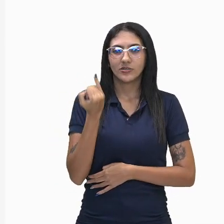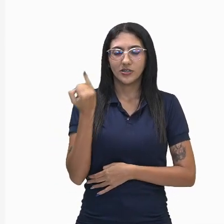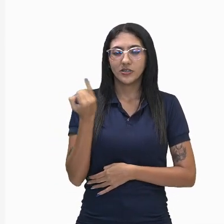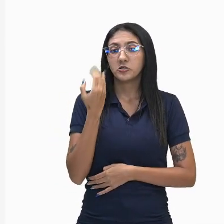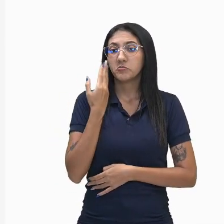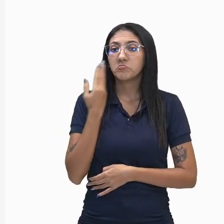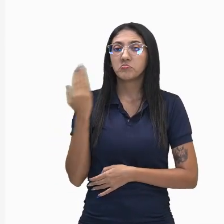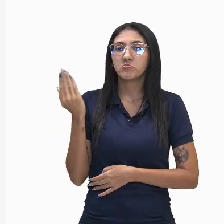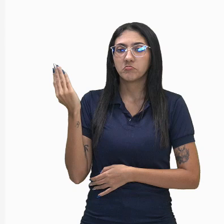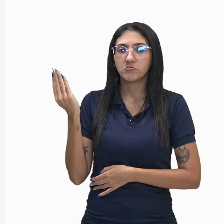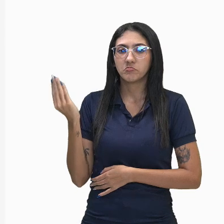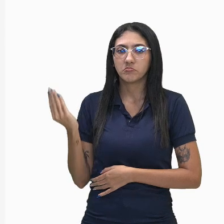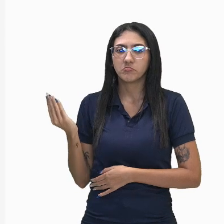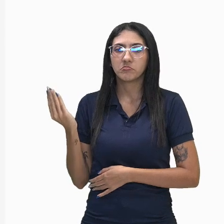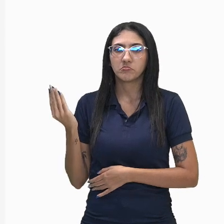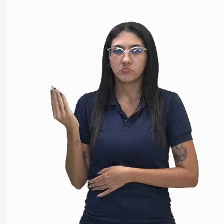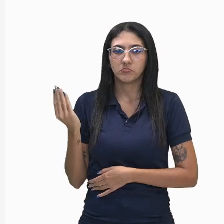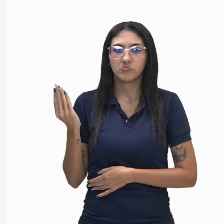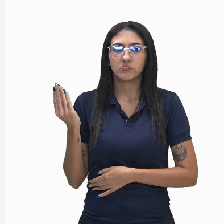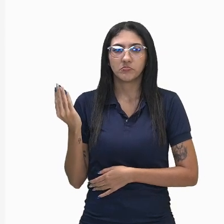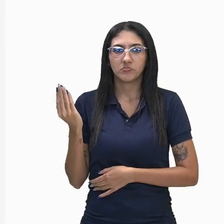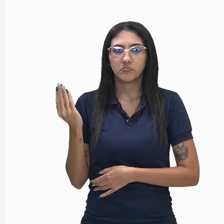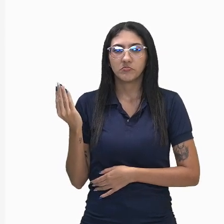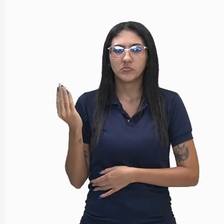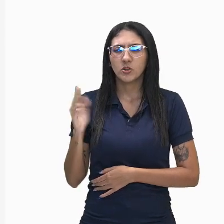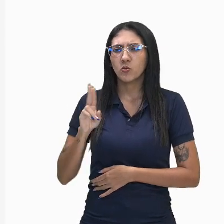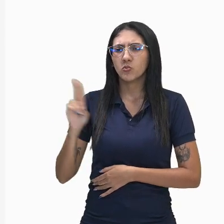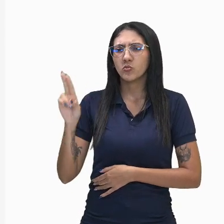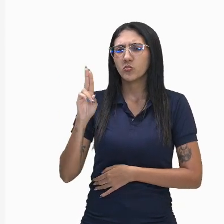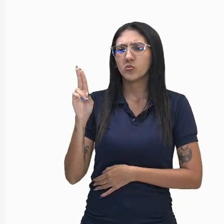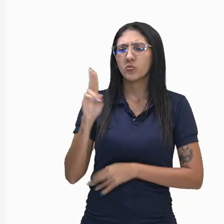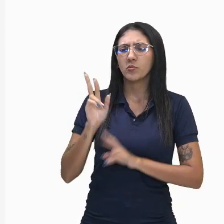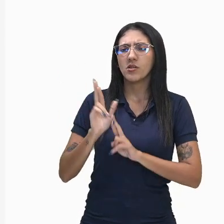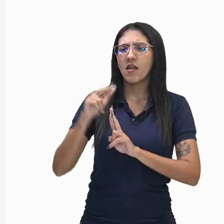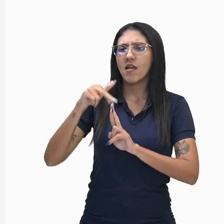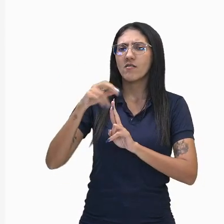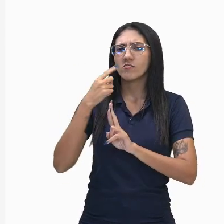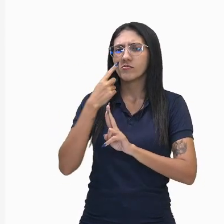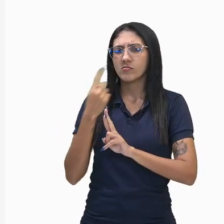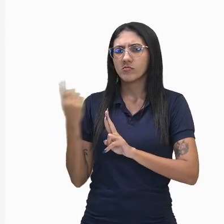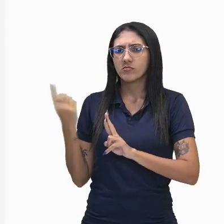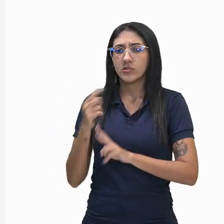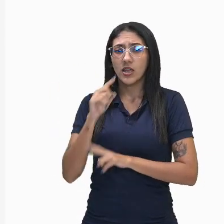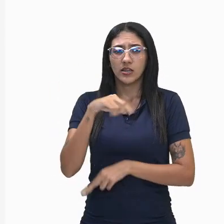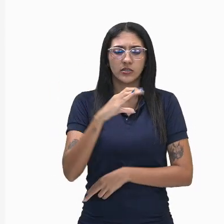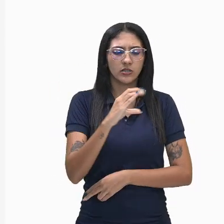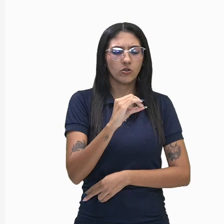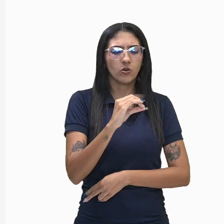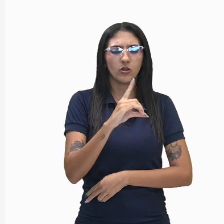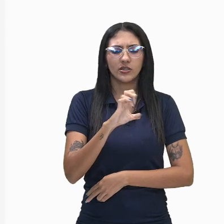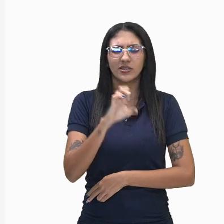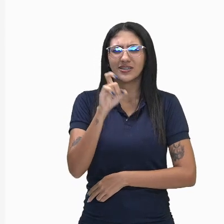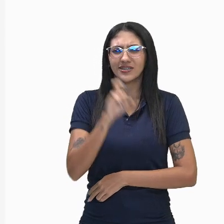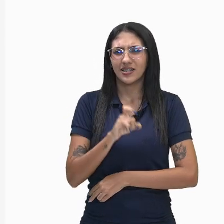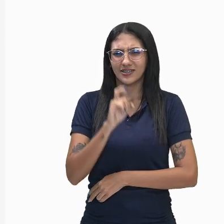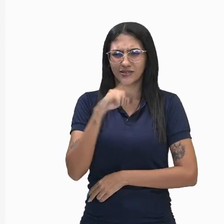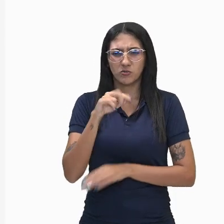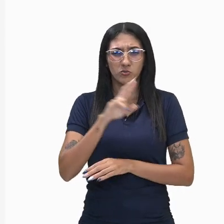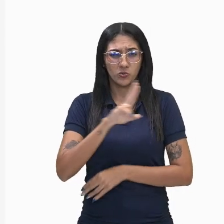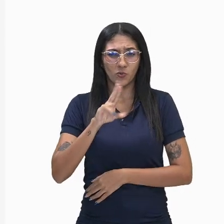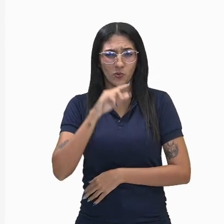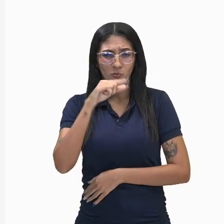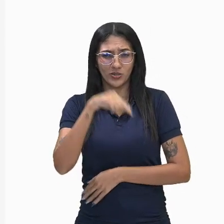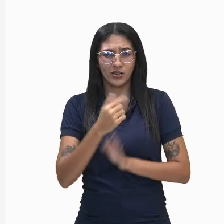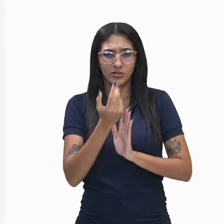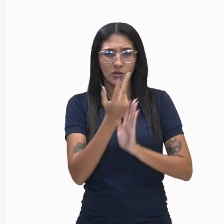o Codex Borbônicos, tá? Esse códex ele foi produzido,